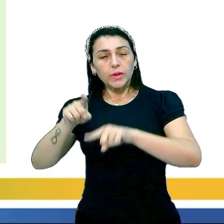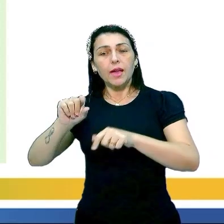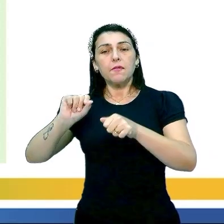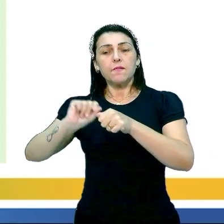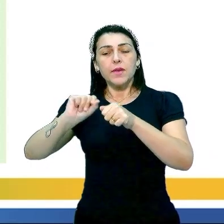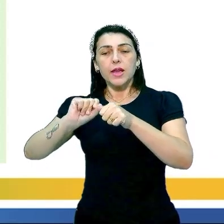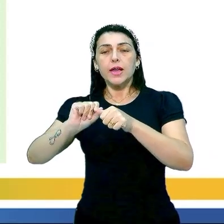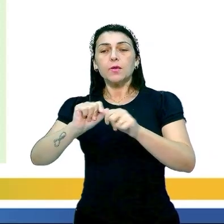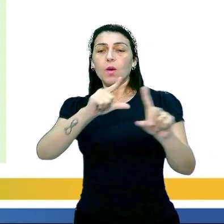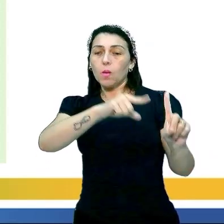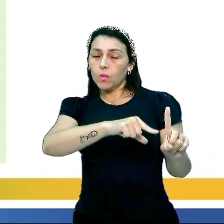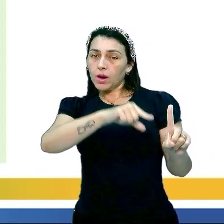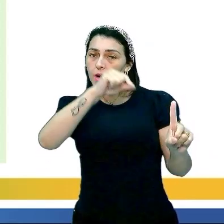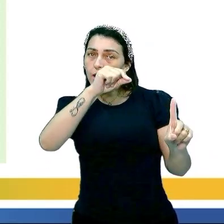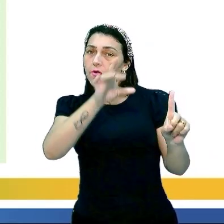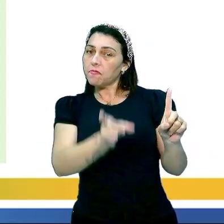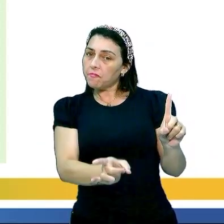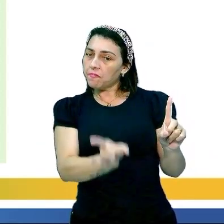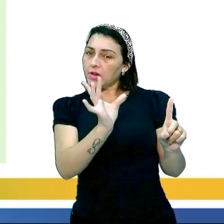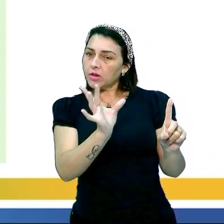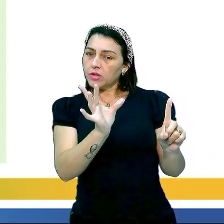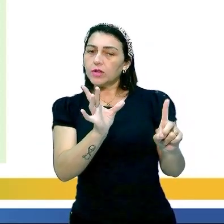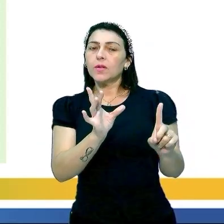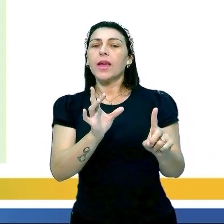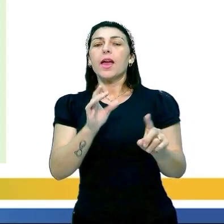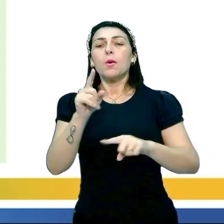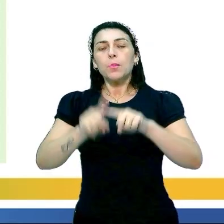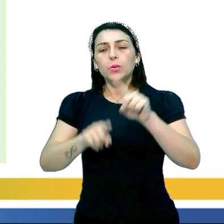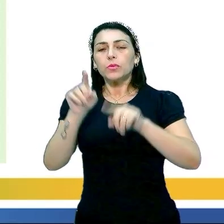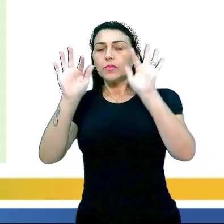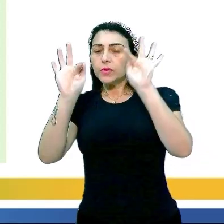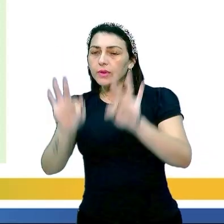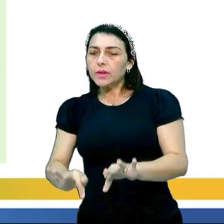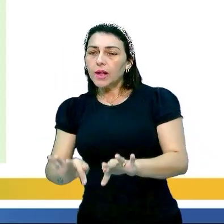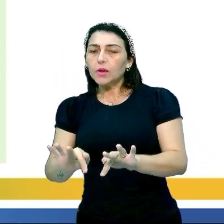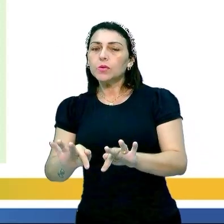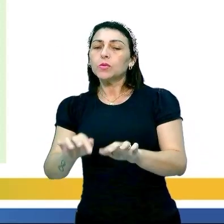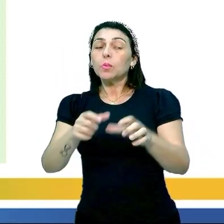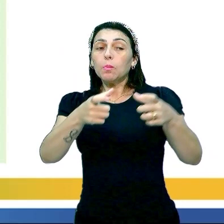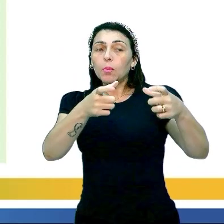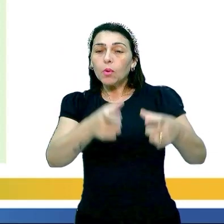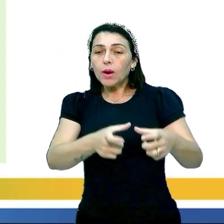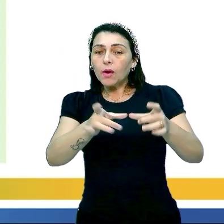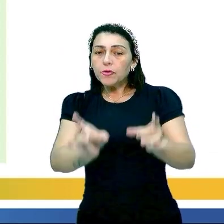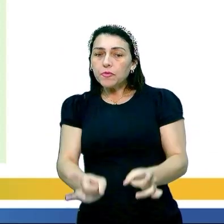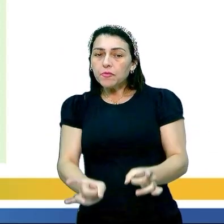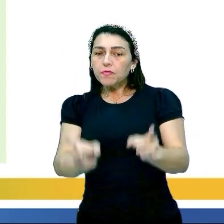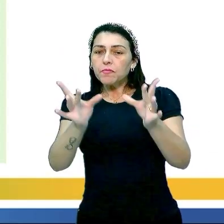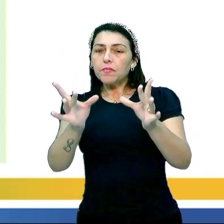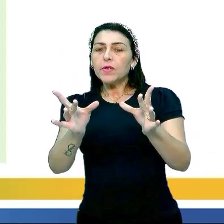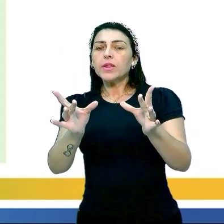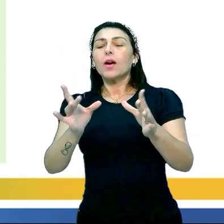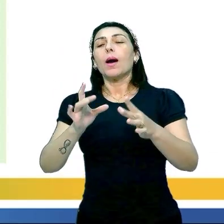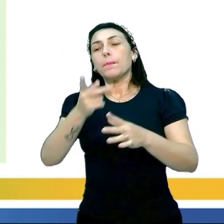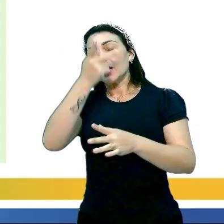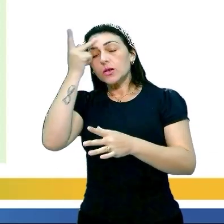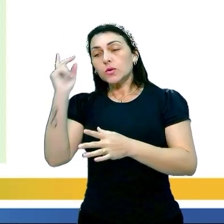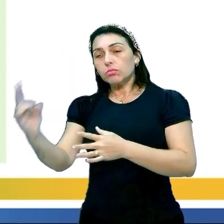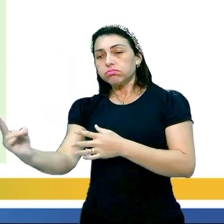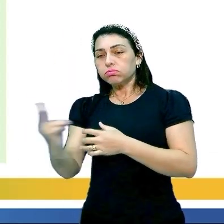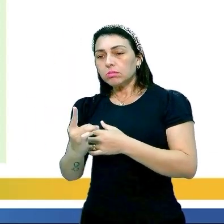que é repassado ao cliente, portanto é vendido, é o produto final, no ponto de venda disponível para